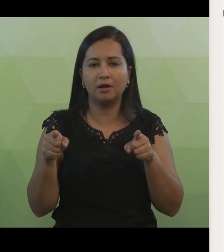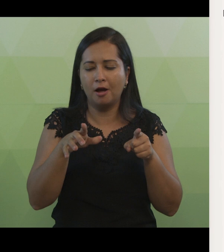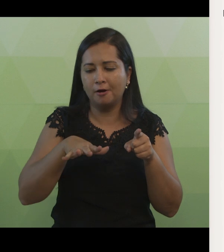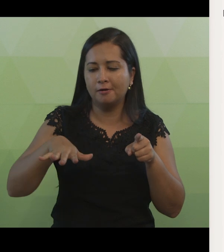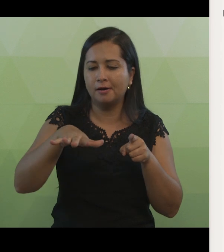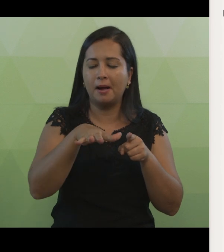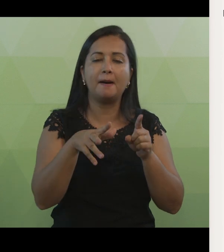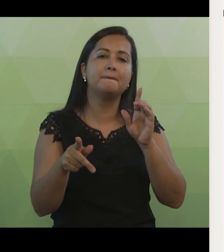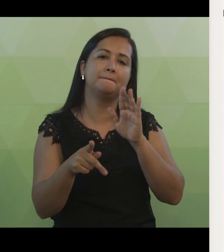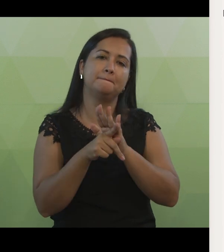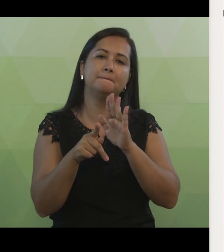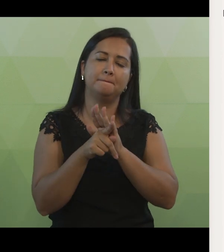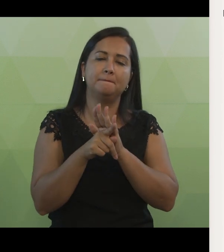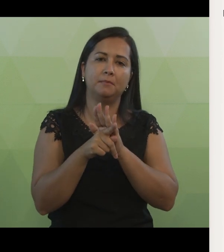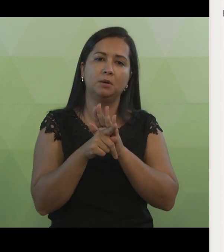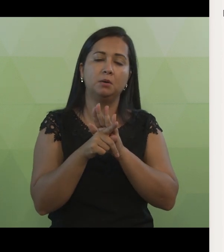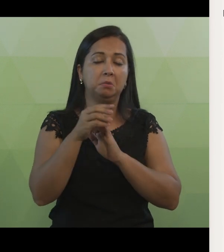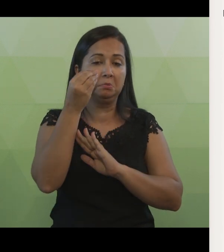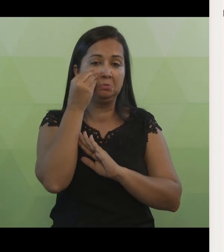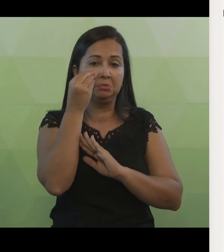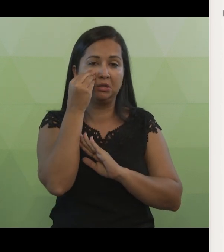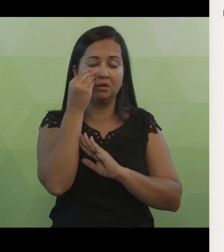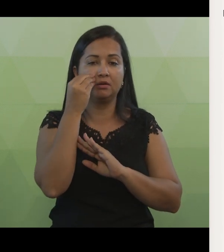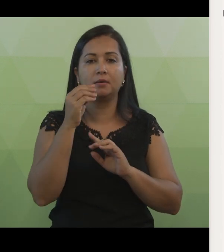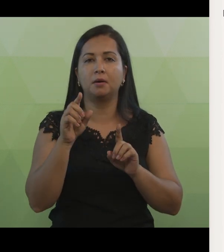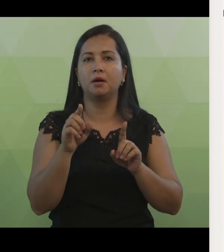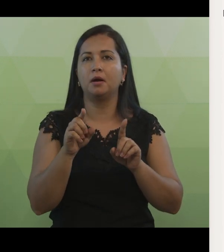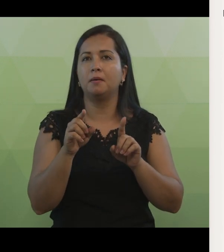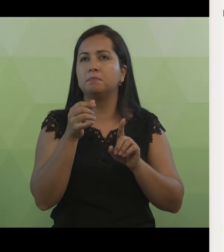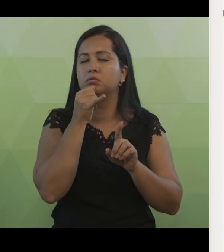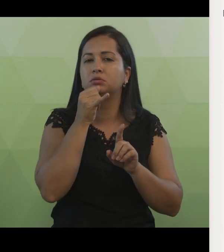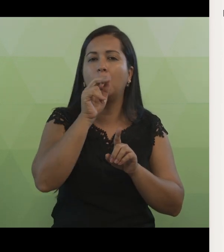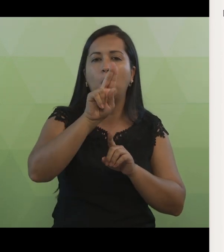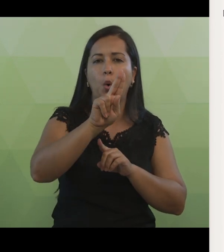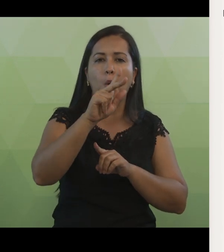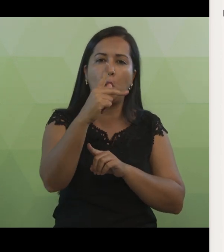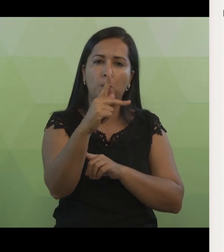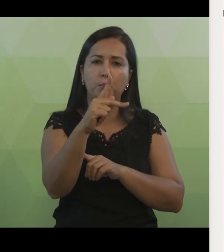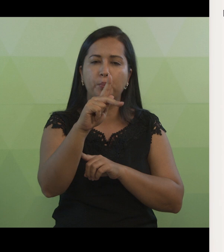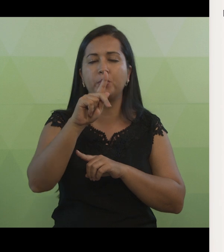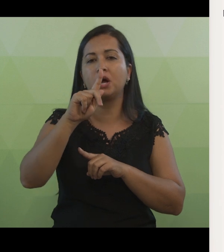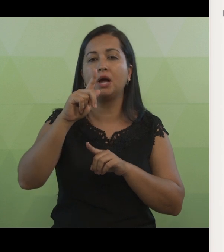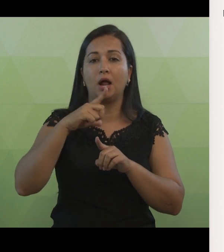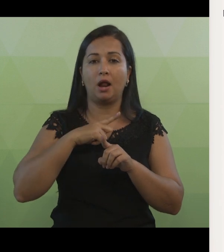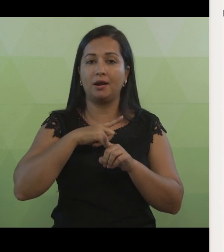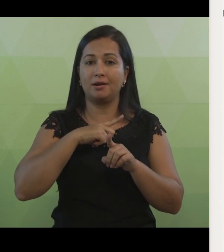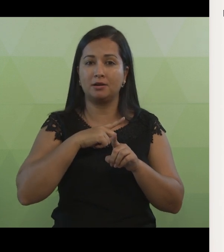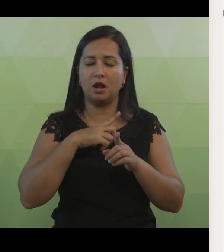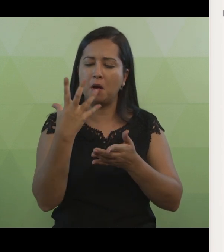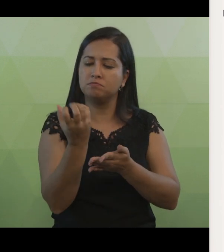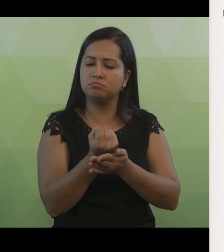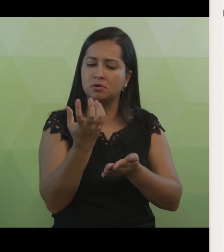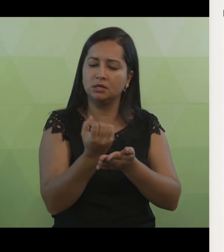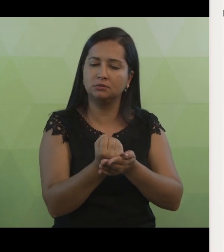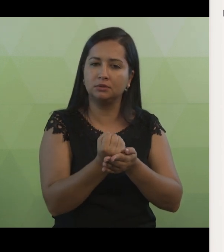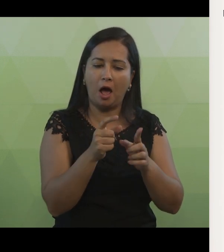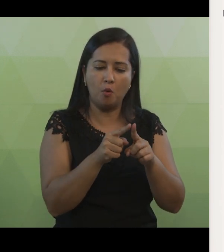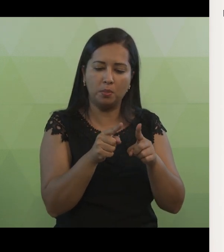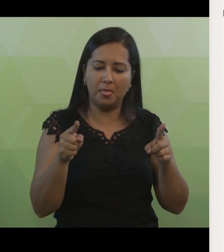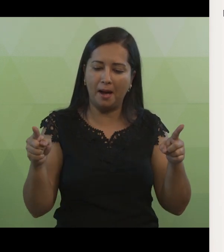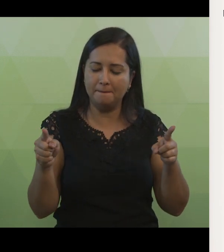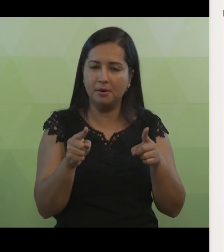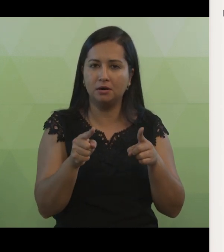Por exemplo, um formulário de upload de arquivos. É recomendado definir o tamanho máximo de arquivos permitido e informar ao usuário esse